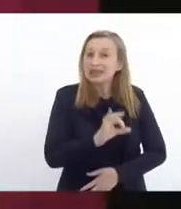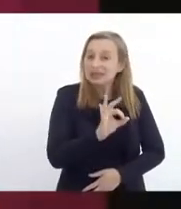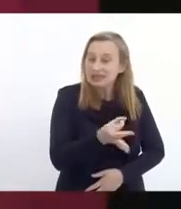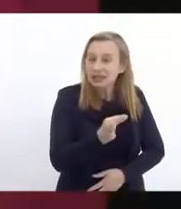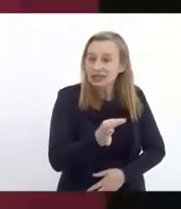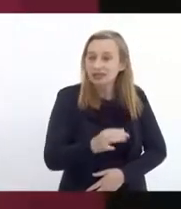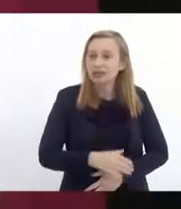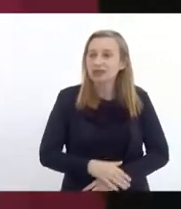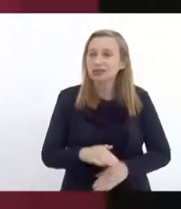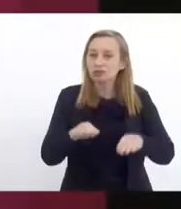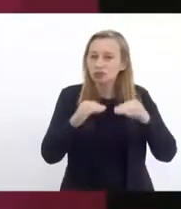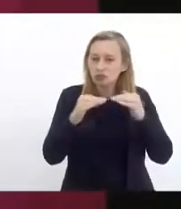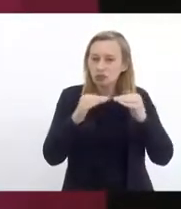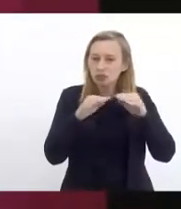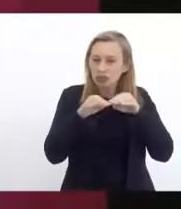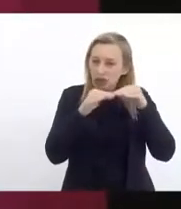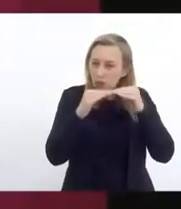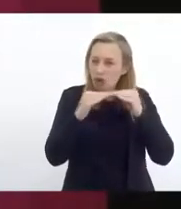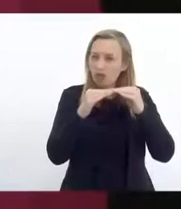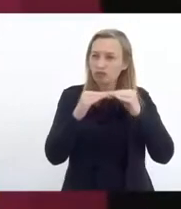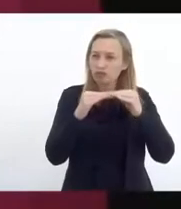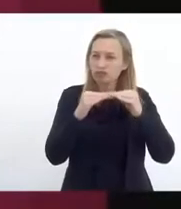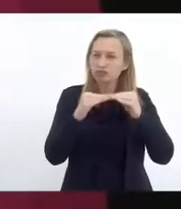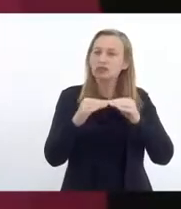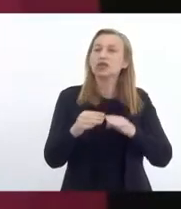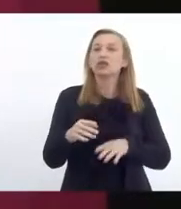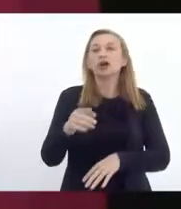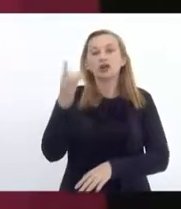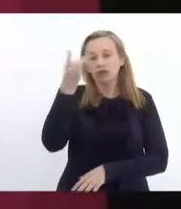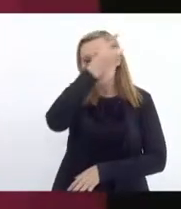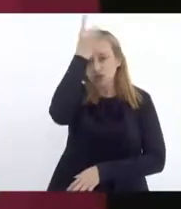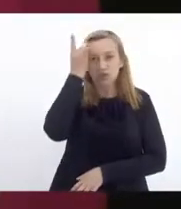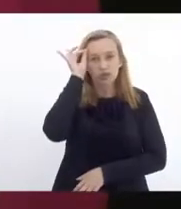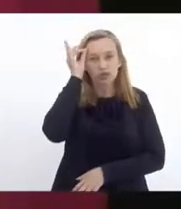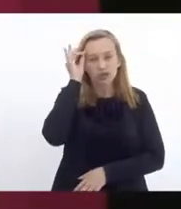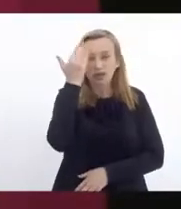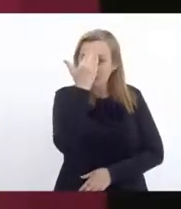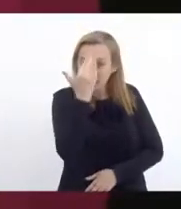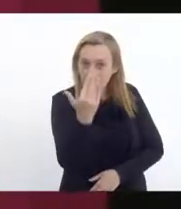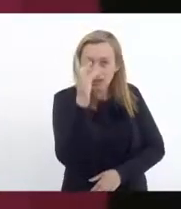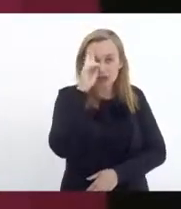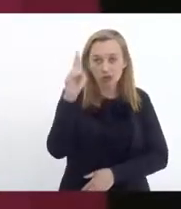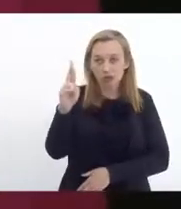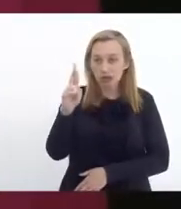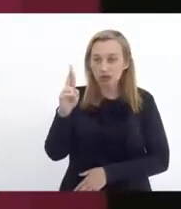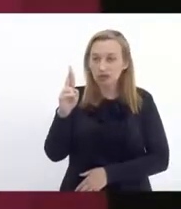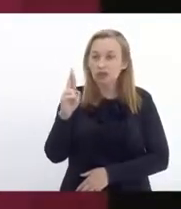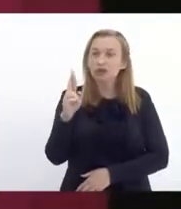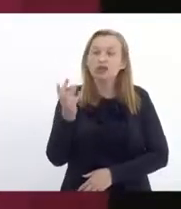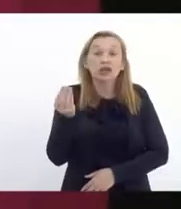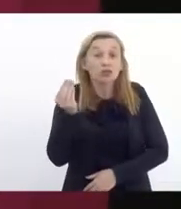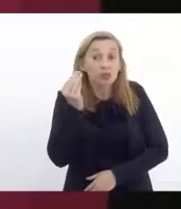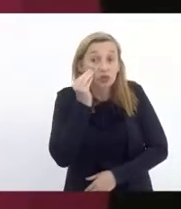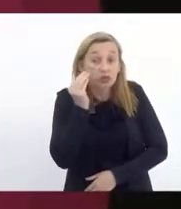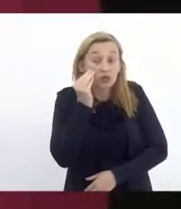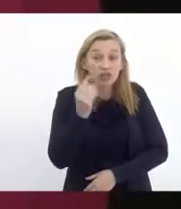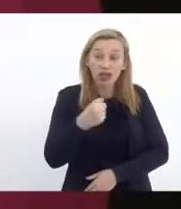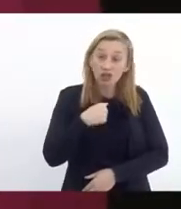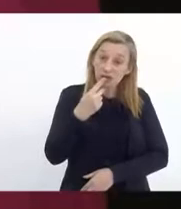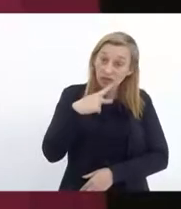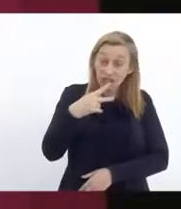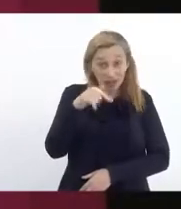praticamente equalitário com o Espírito Santo. Eu quero agradecer ao senhor por o senhor ter dado essa oportunidade de eu estar falando